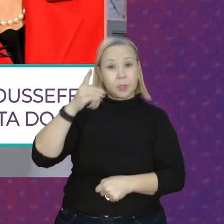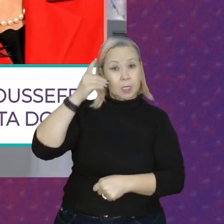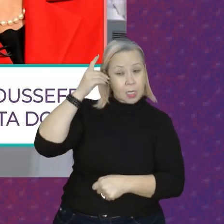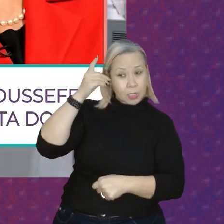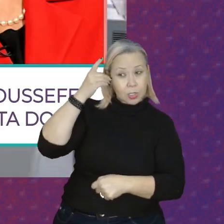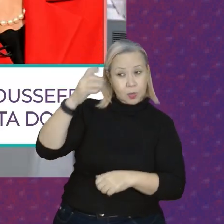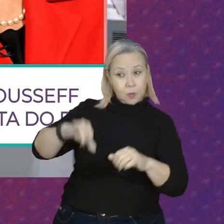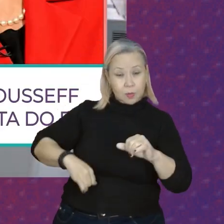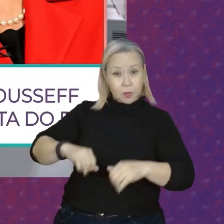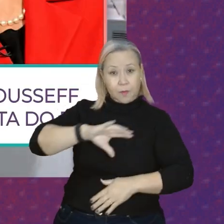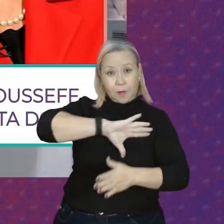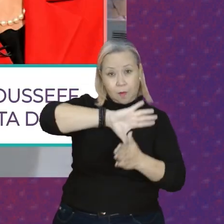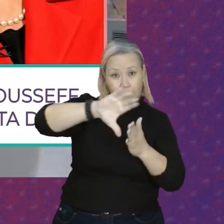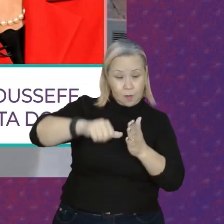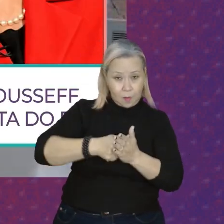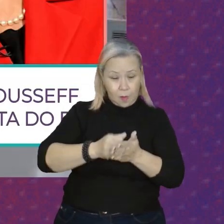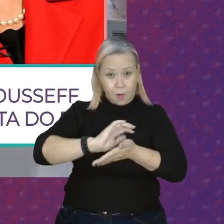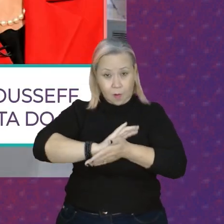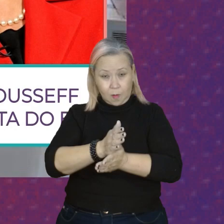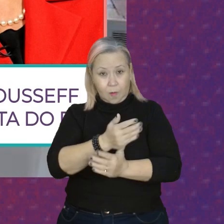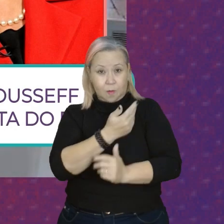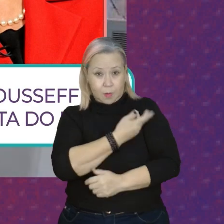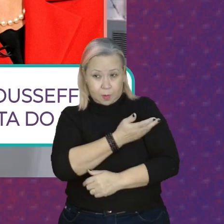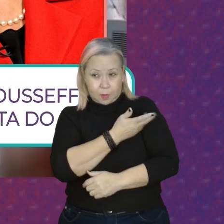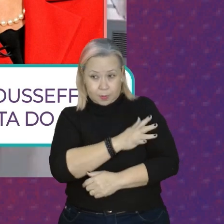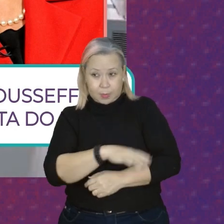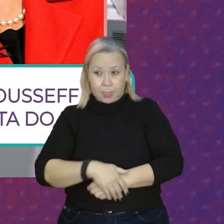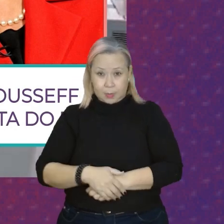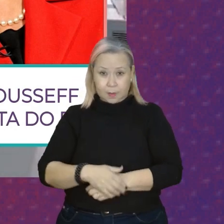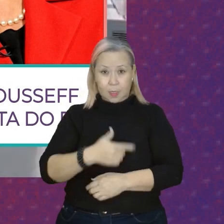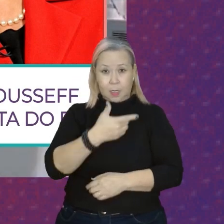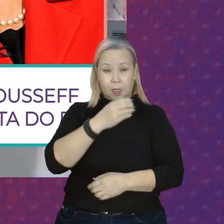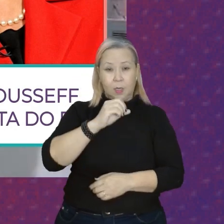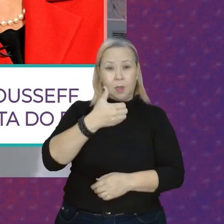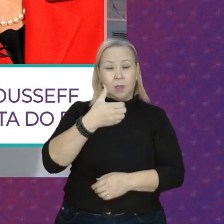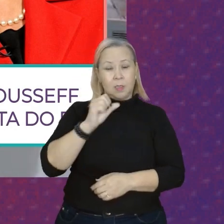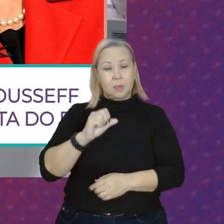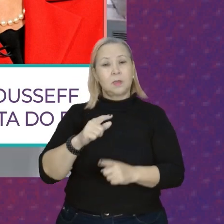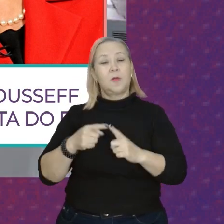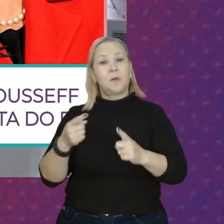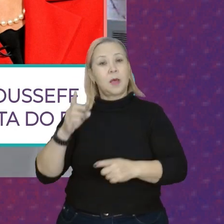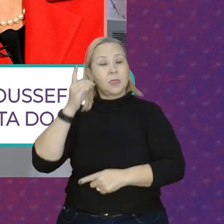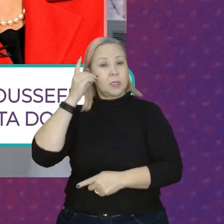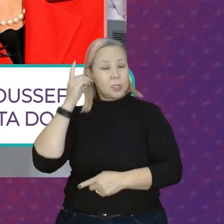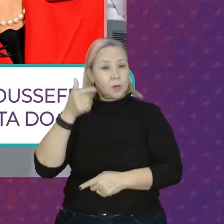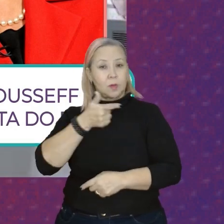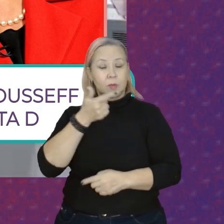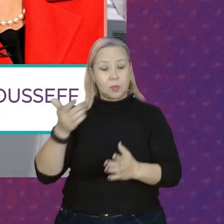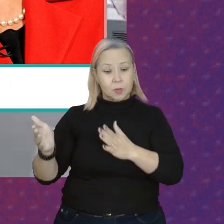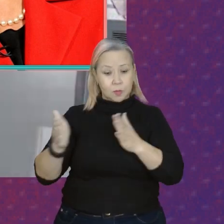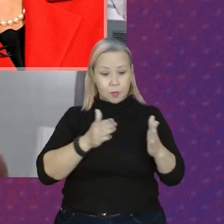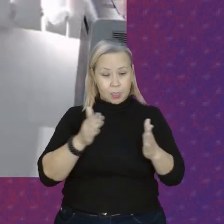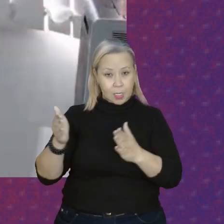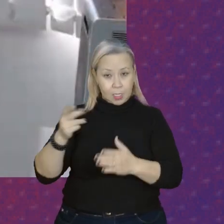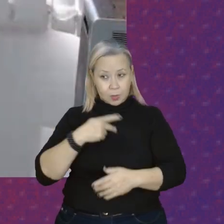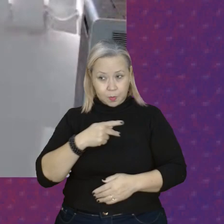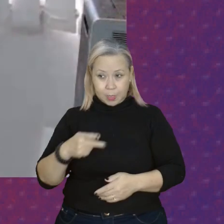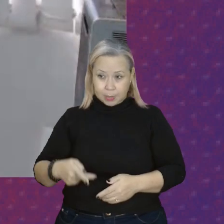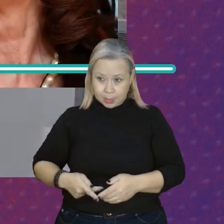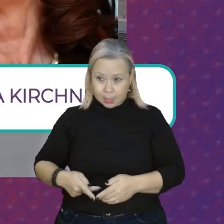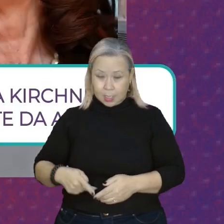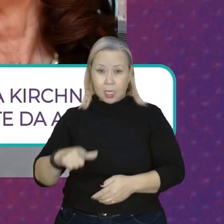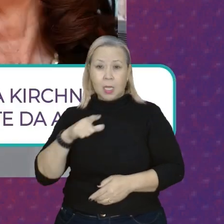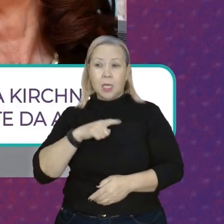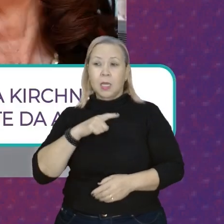sofreu um golpe misógino e de classe em 2016, mas a Dilma, no segundo mandato de presidenta aqui no Brasil, nós tínhamos